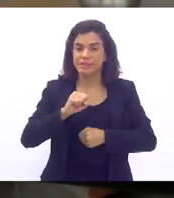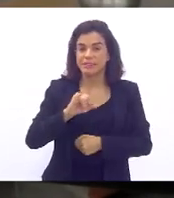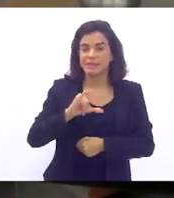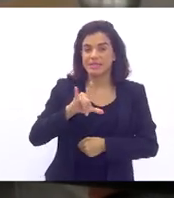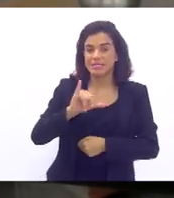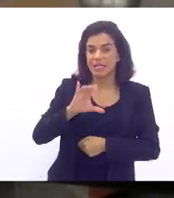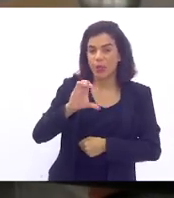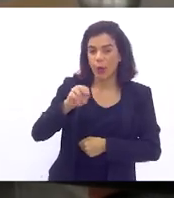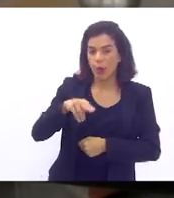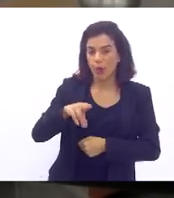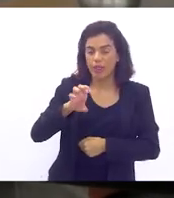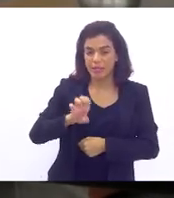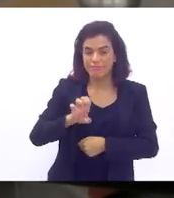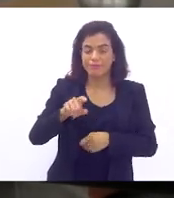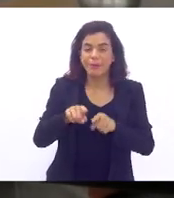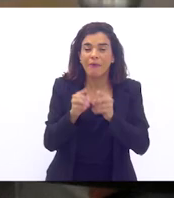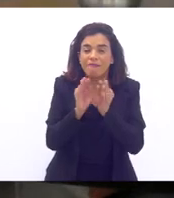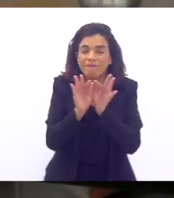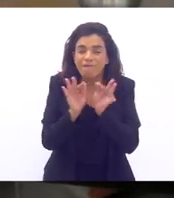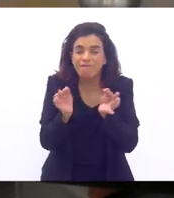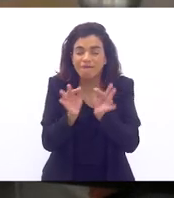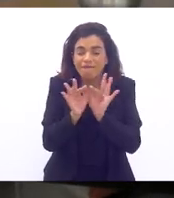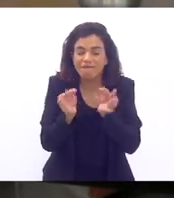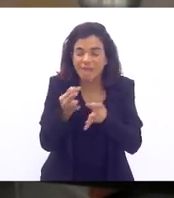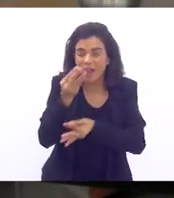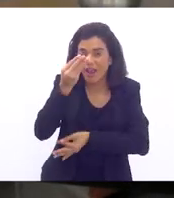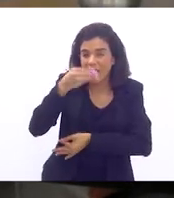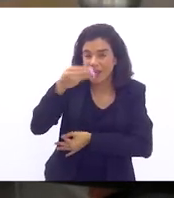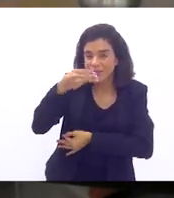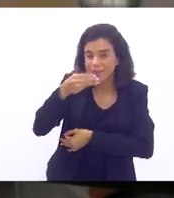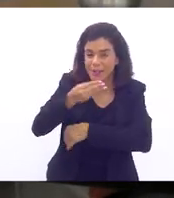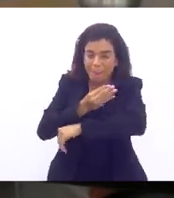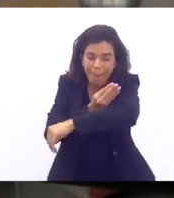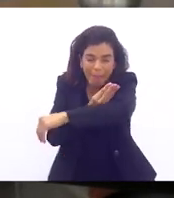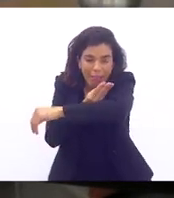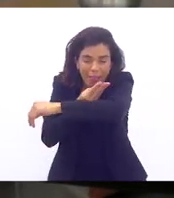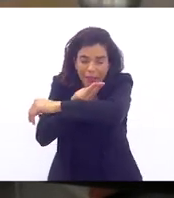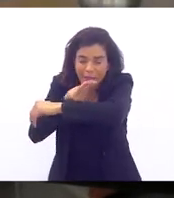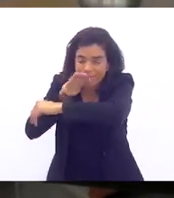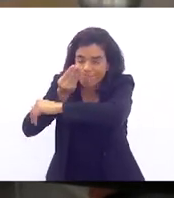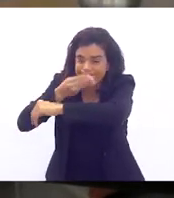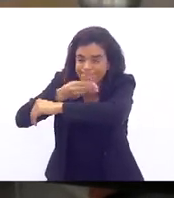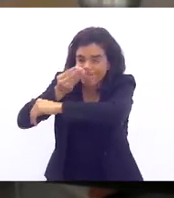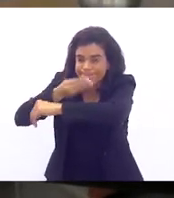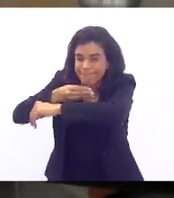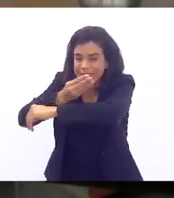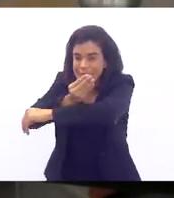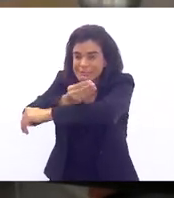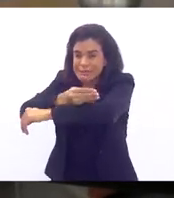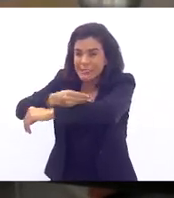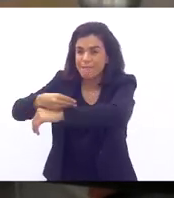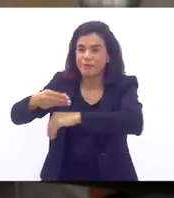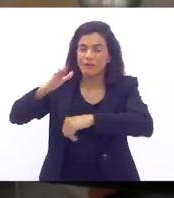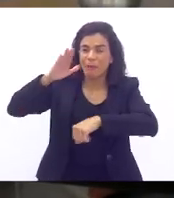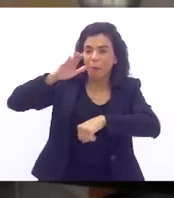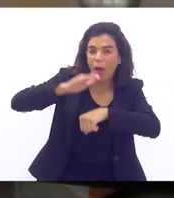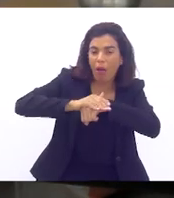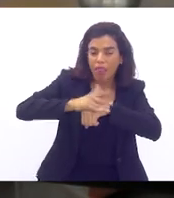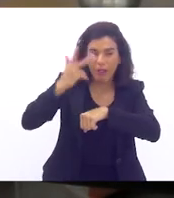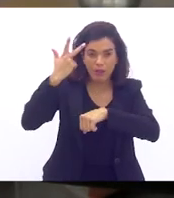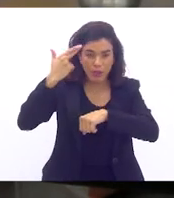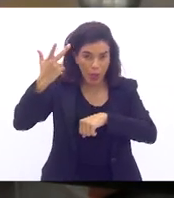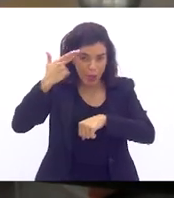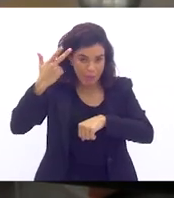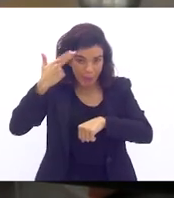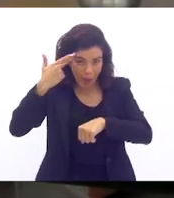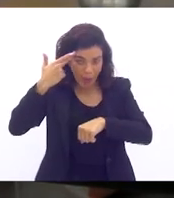fragilidade dessa pele para agilidade cutânea não esse paciente ele tá no hospital e é colado um microporeo para dar para